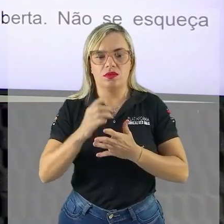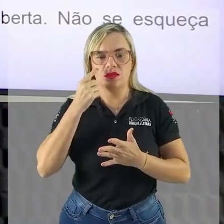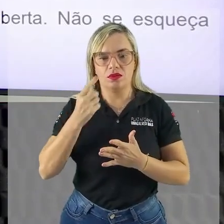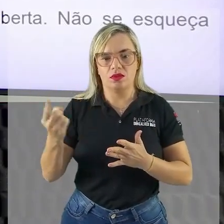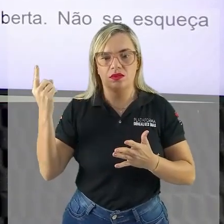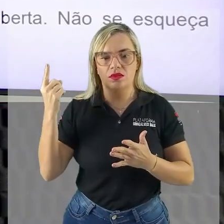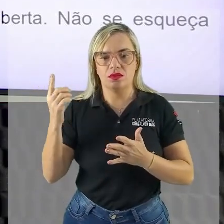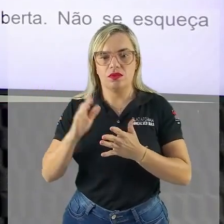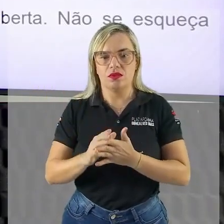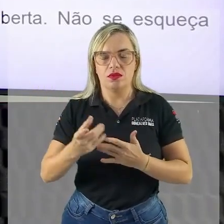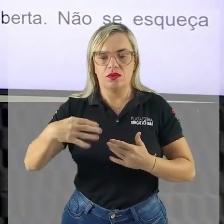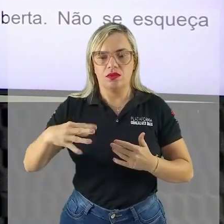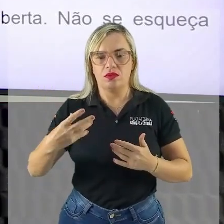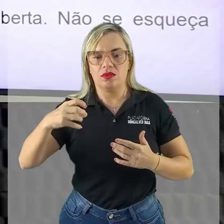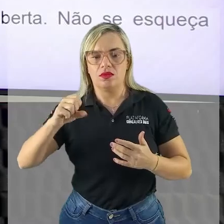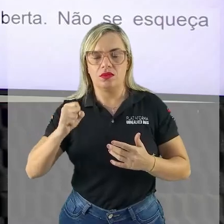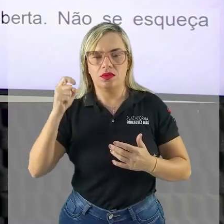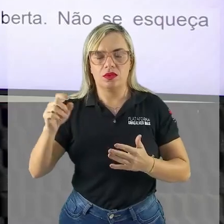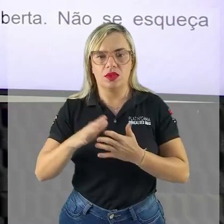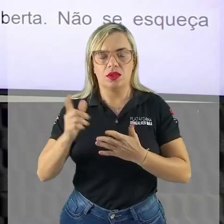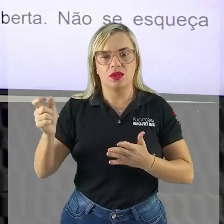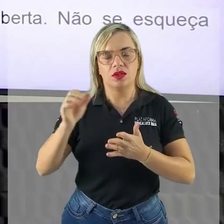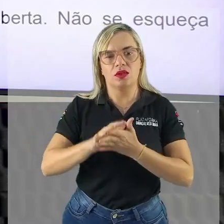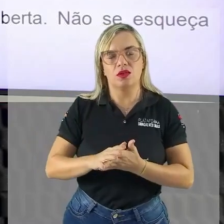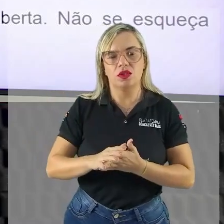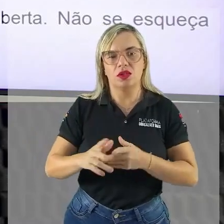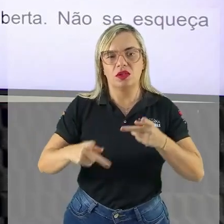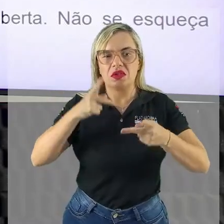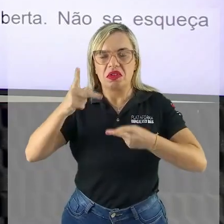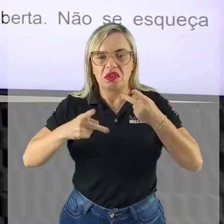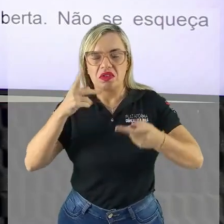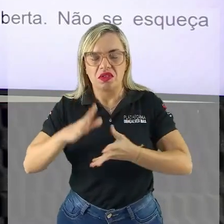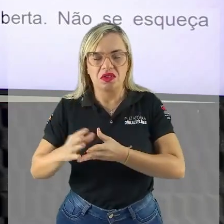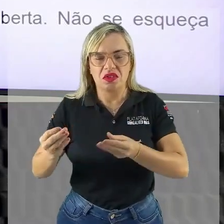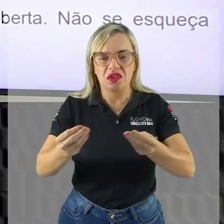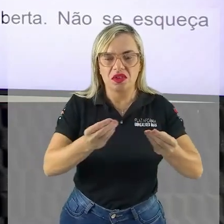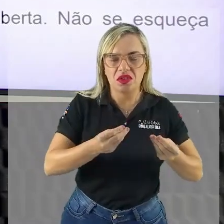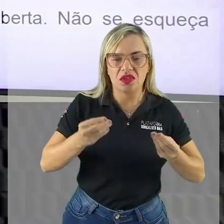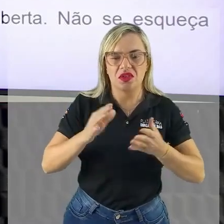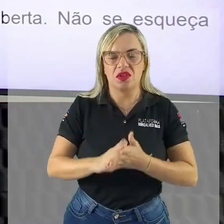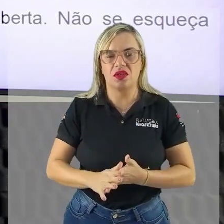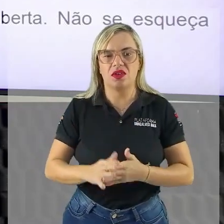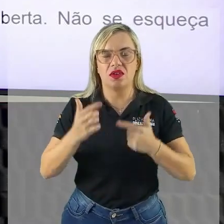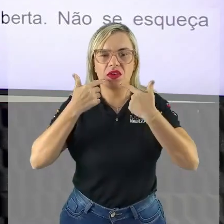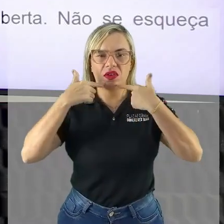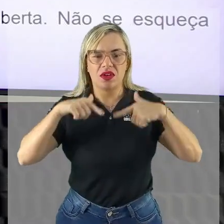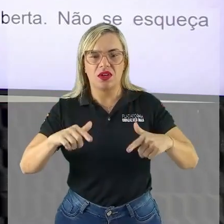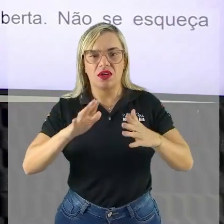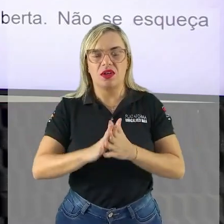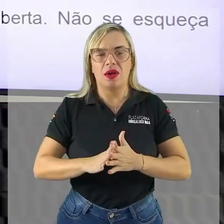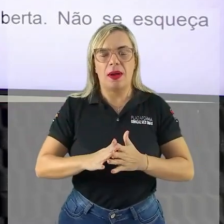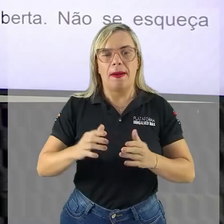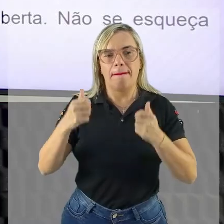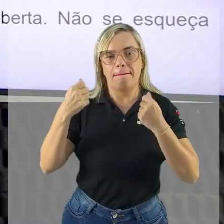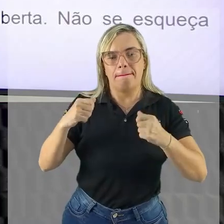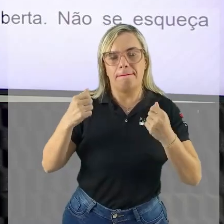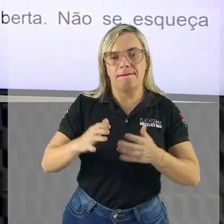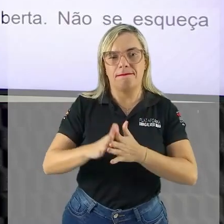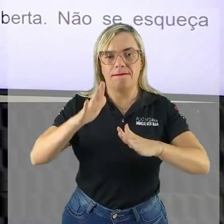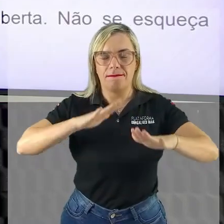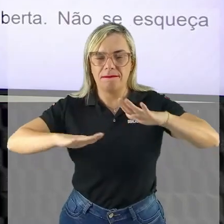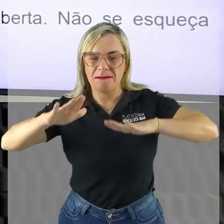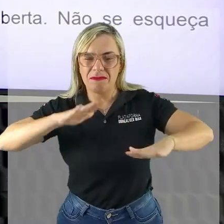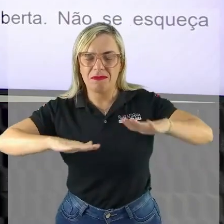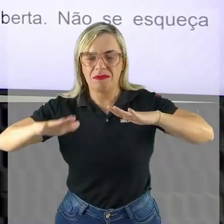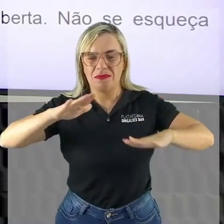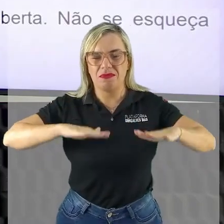são exemplos de vícios de linguagem. Então, a gente precisa ter o cuidado para não errar de maneira muito escandalosa,